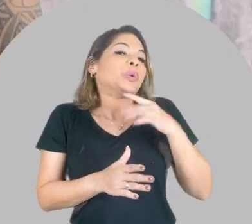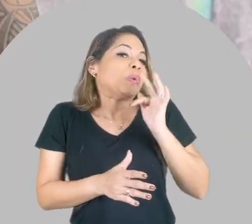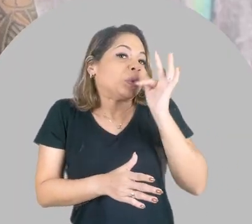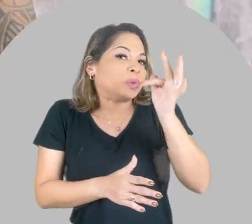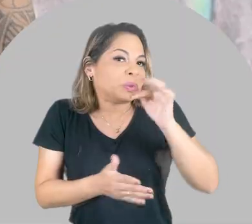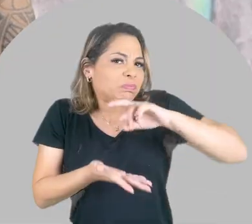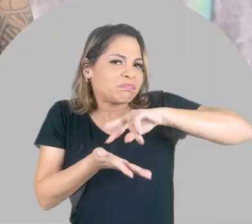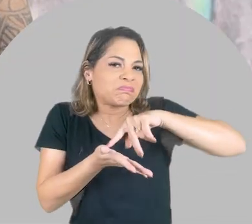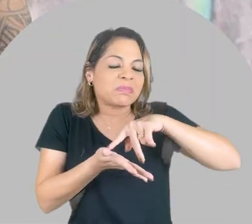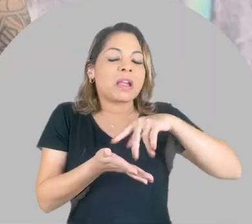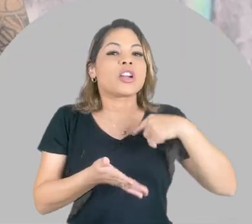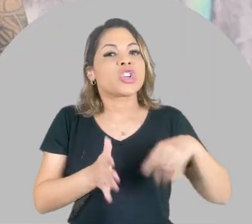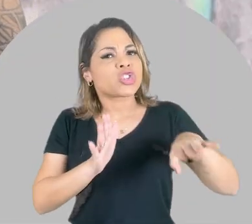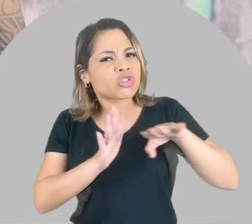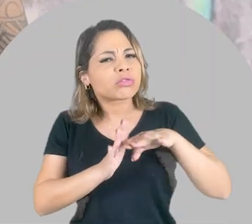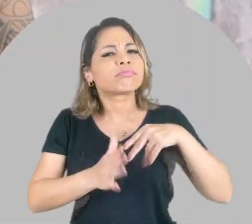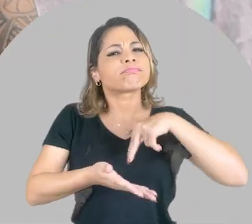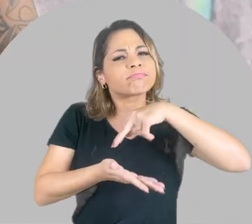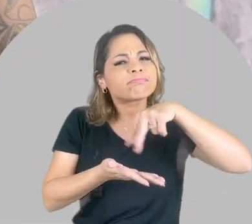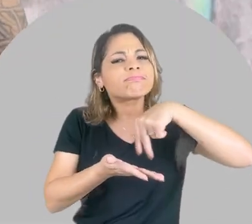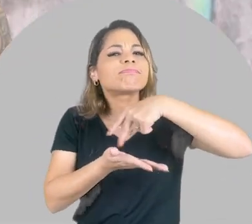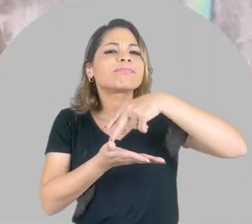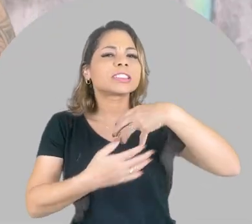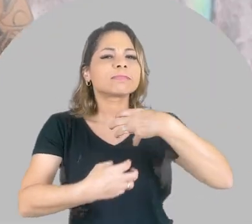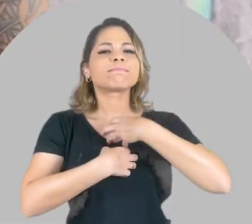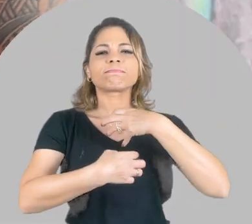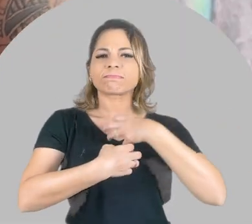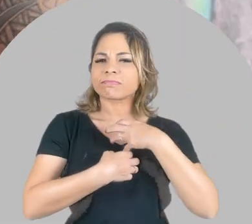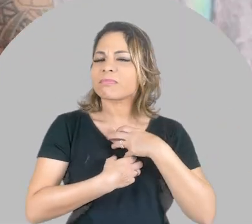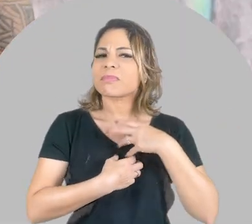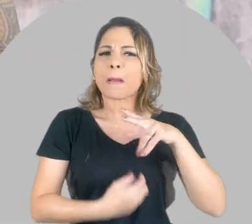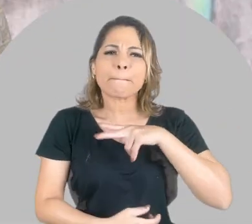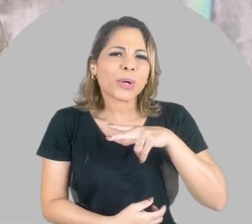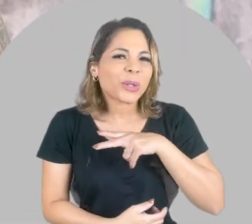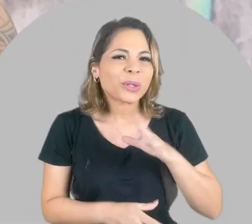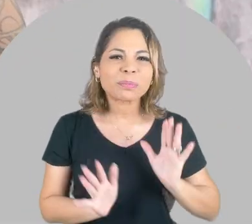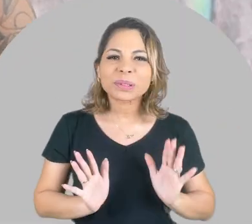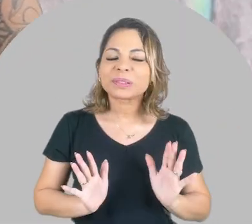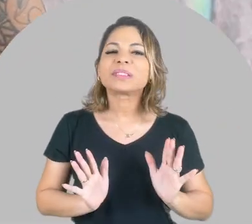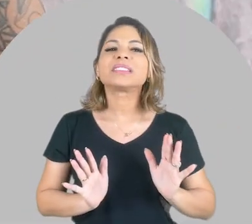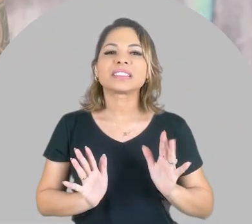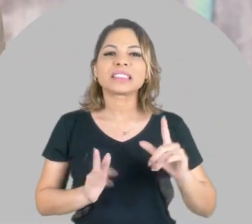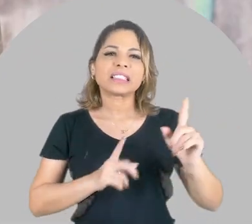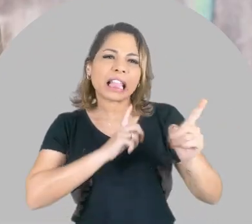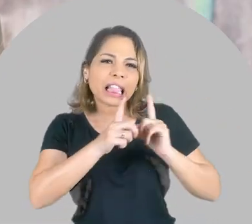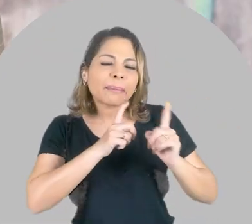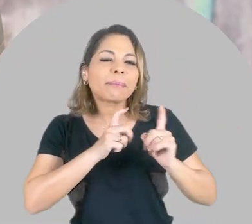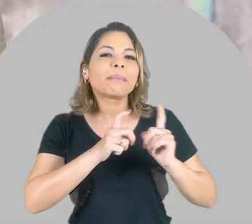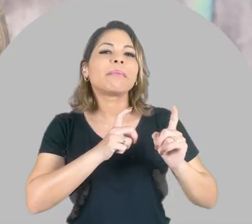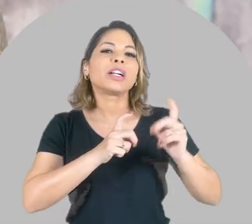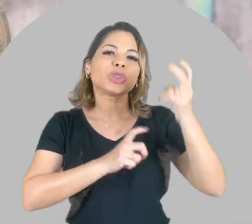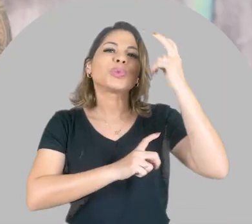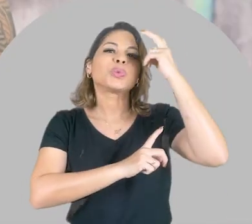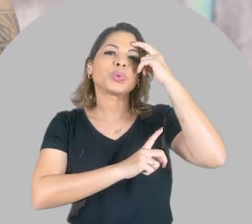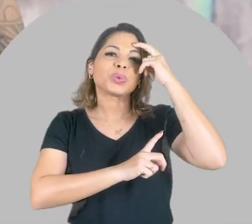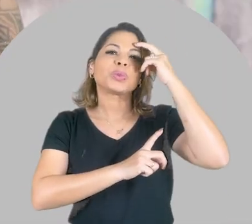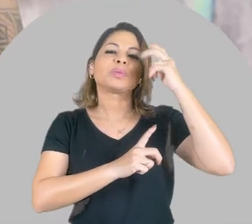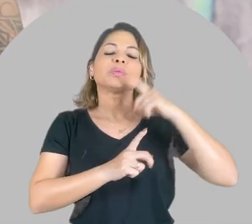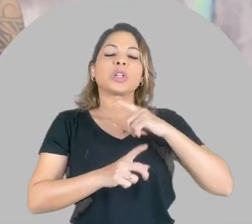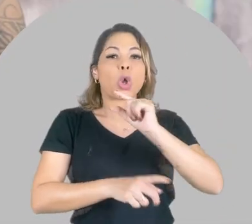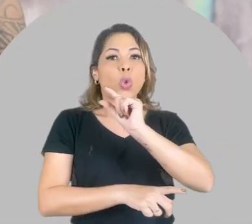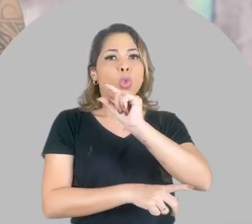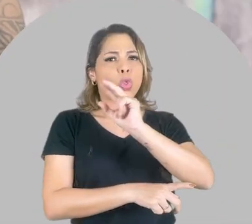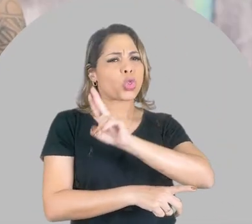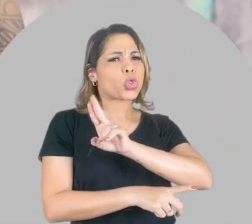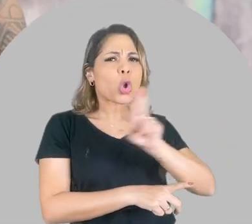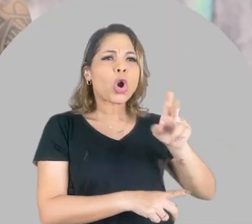não tenho nenhuma perspectiva pro break, mas quando eu chego ali a gente dança do nosso jeito, do nosso estilo, então né, a gente inclusive debate muito isso na